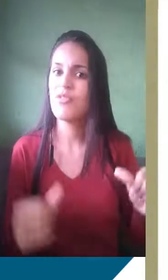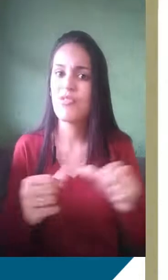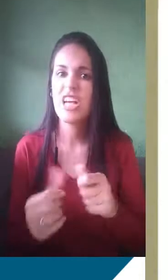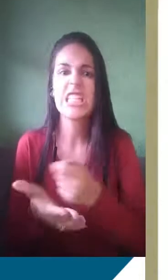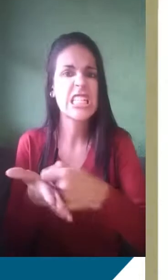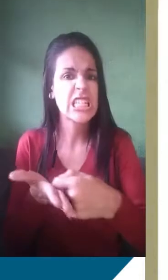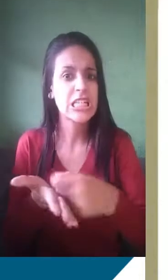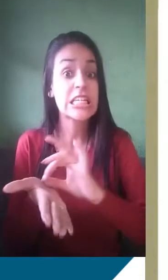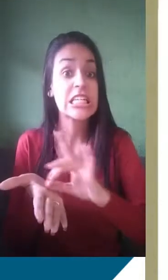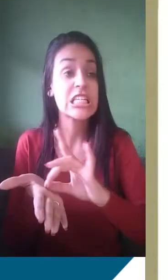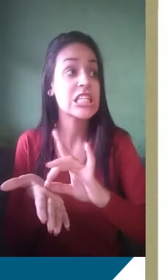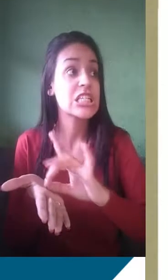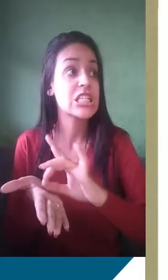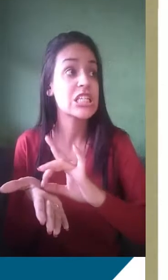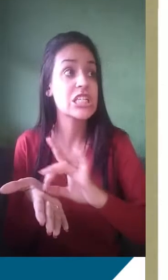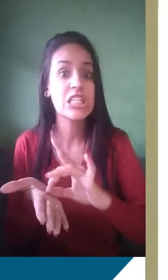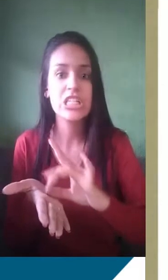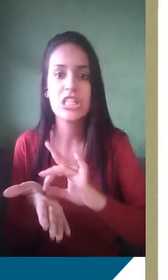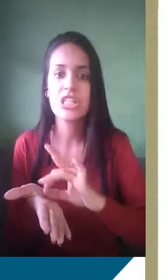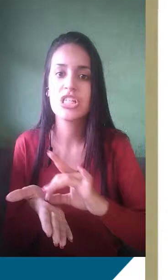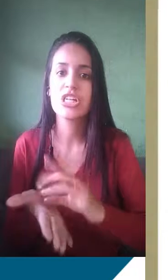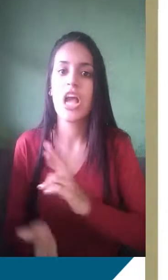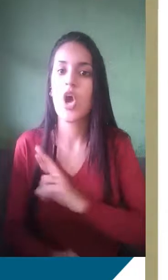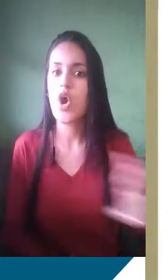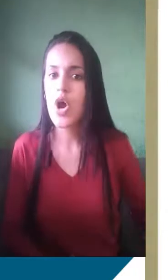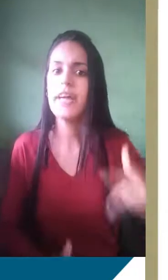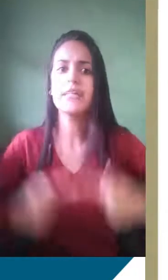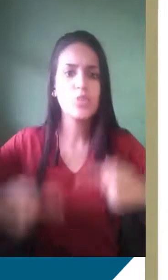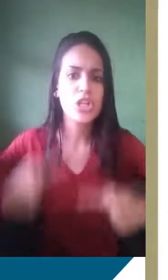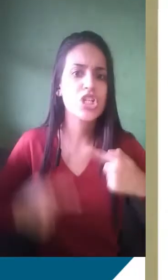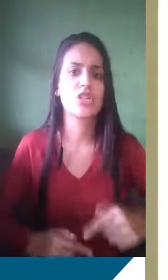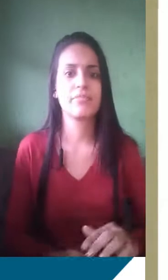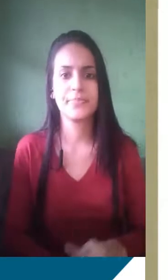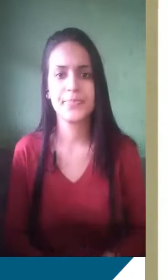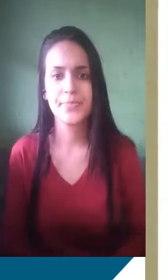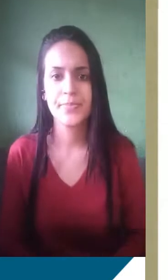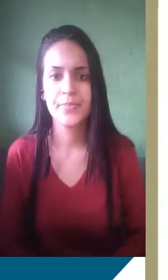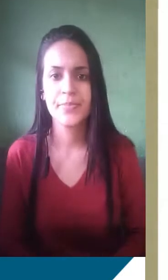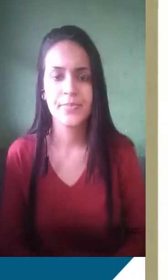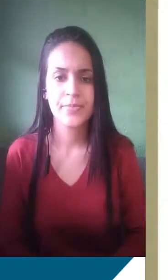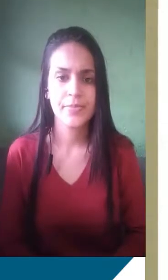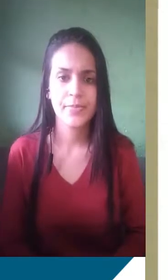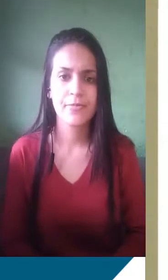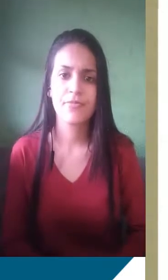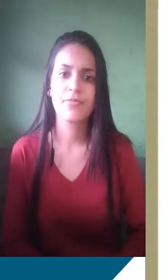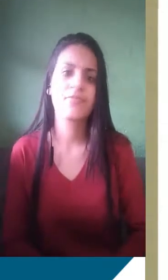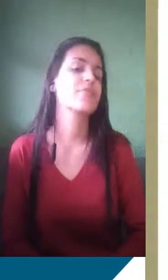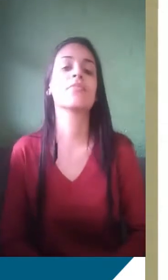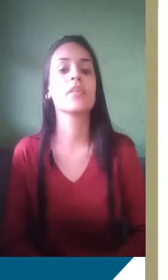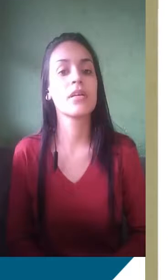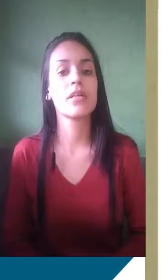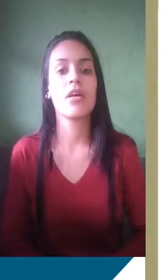ao fanatismo político e religioso. O conteúdo de Sertões se define como arte e ciência, visto que o